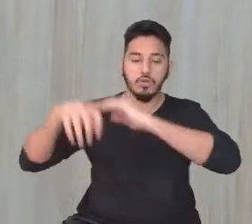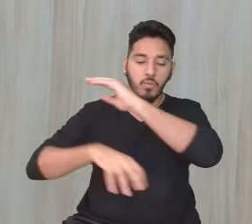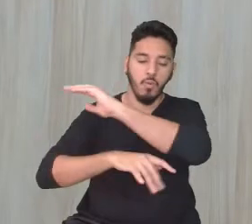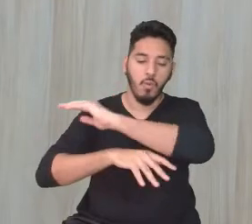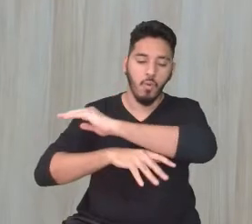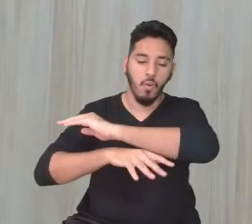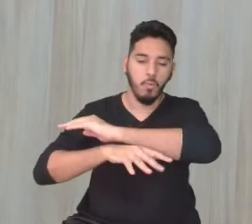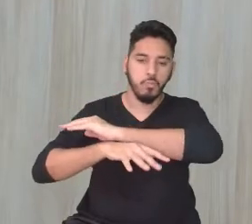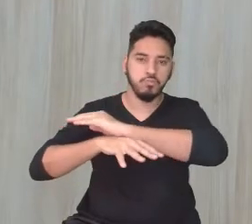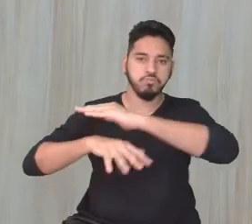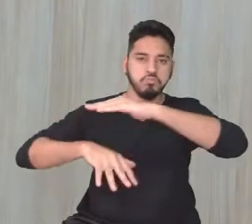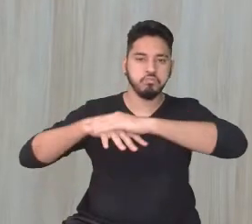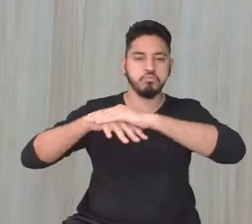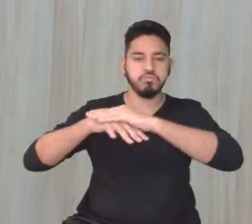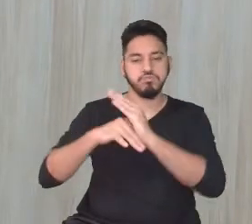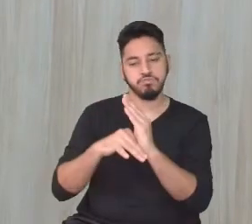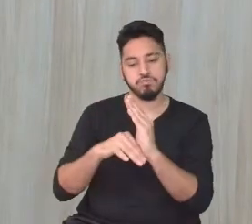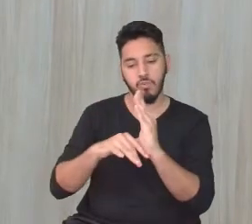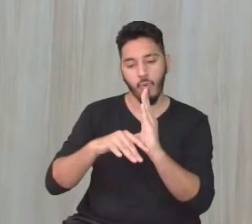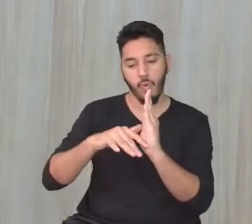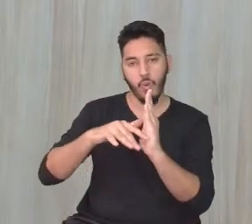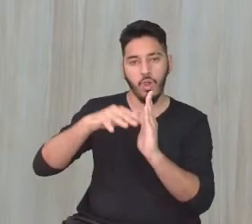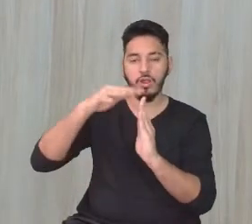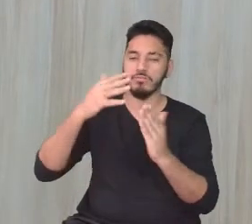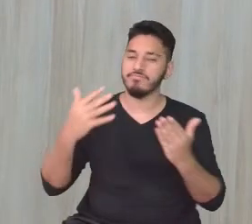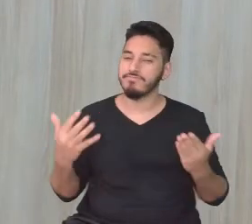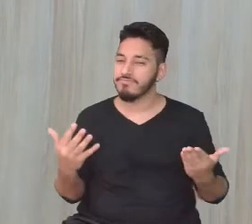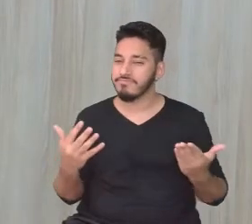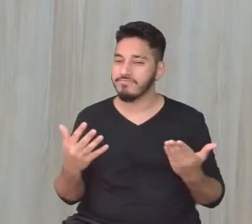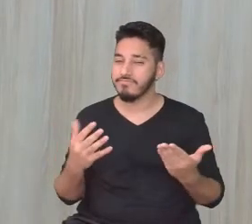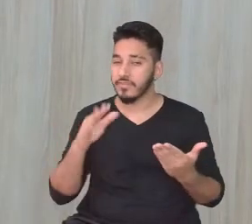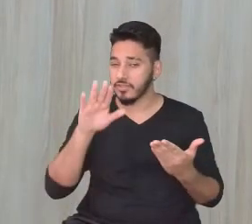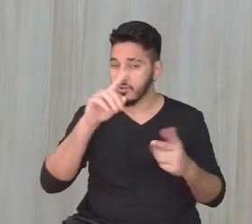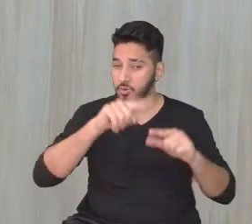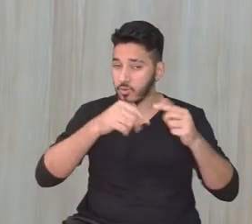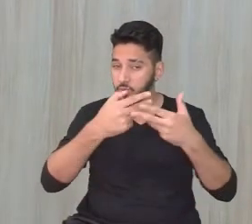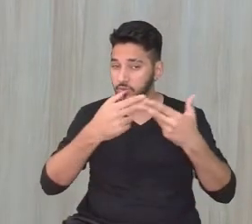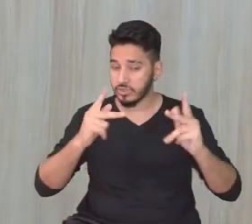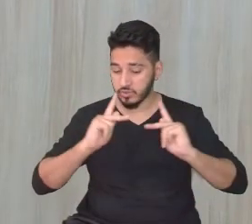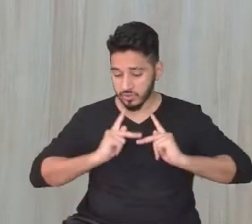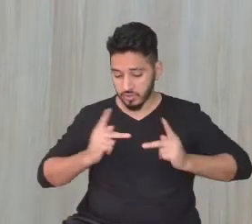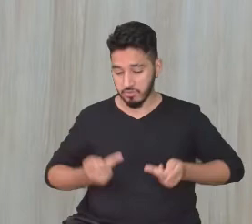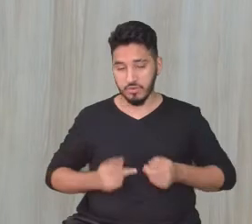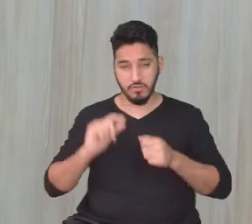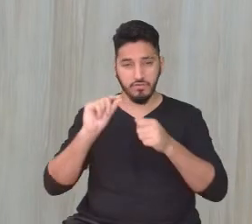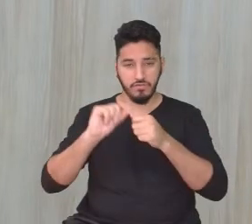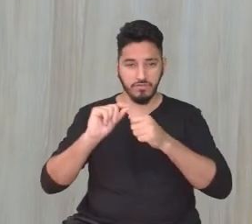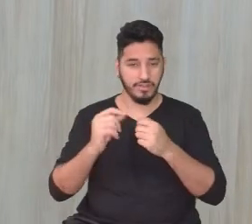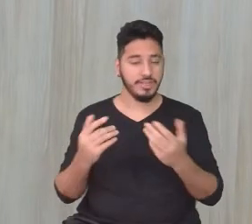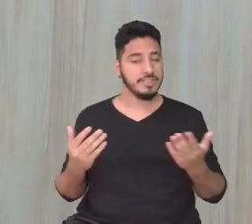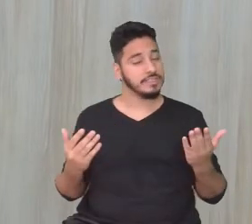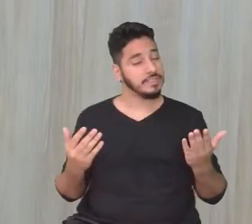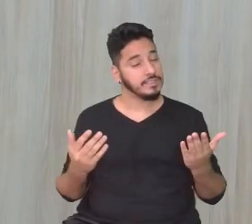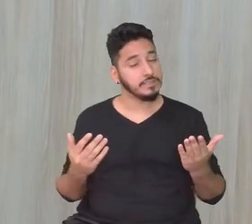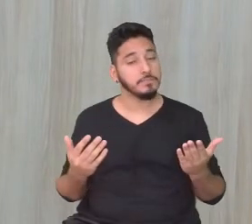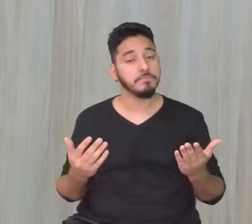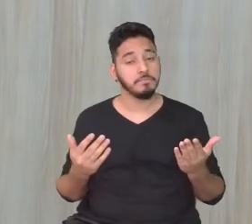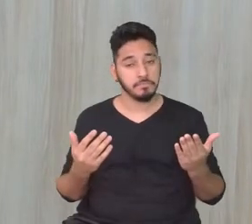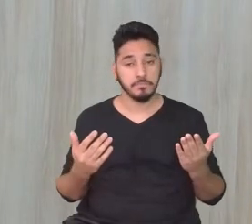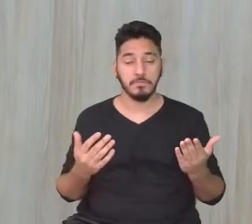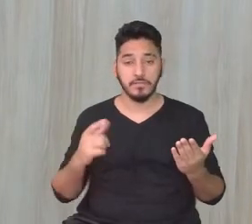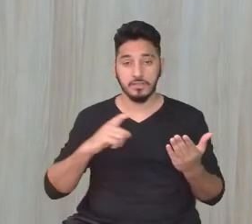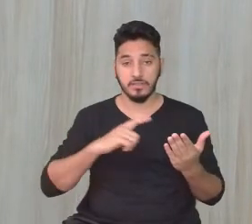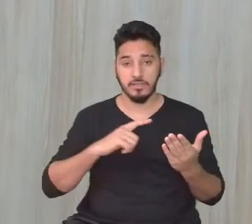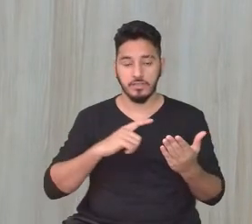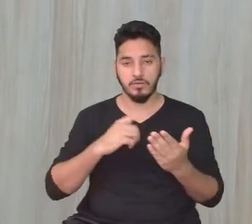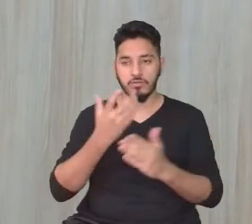alagamento Então seja só exactitude diz que os seres humanos têm com a natureza a ação humana né tem